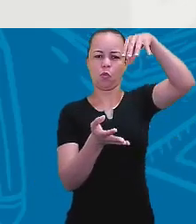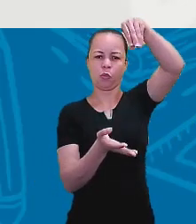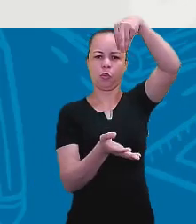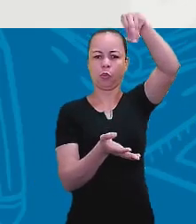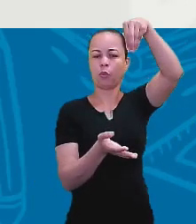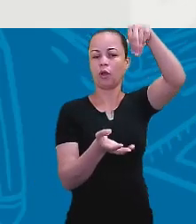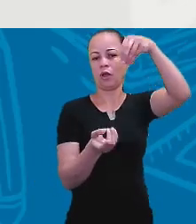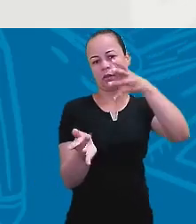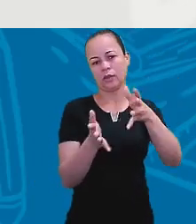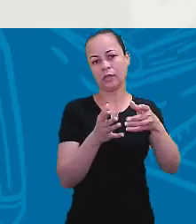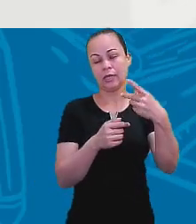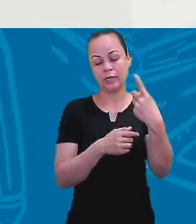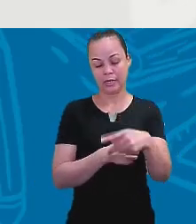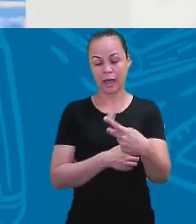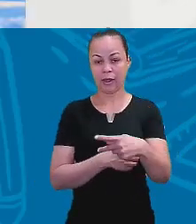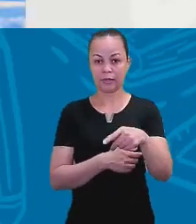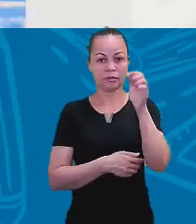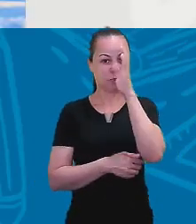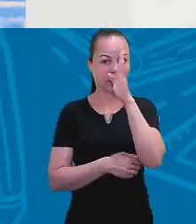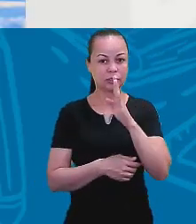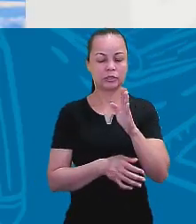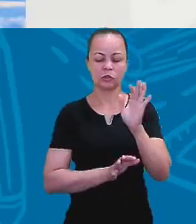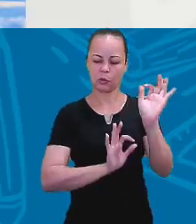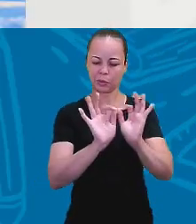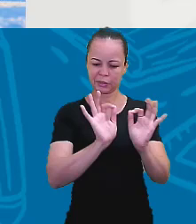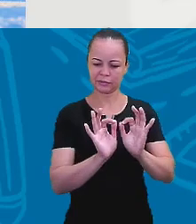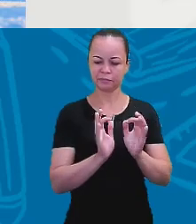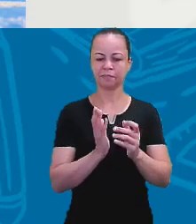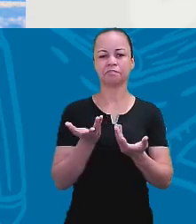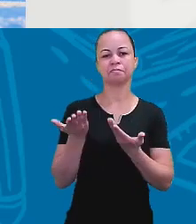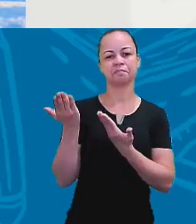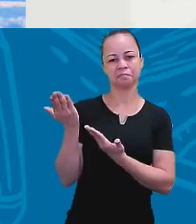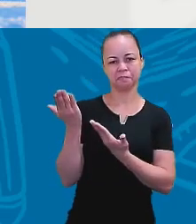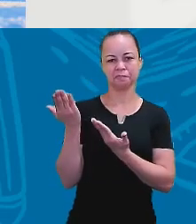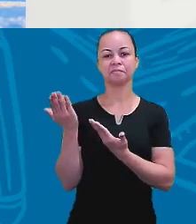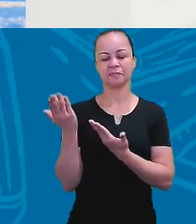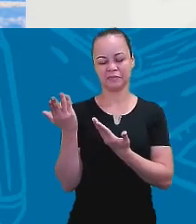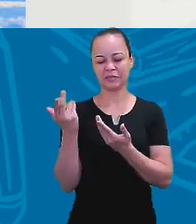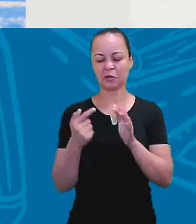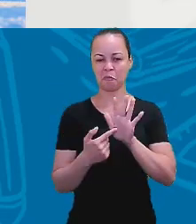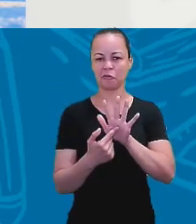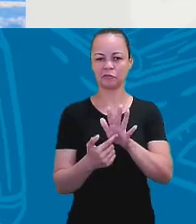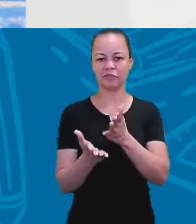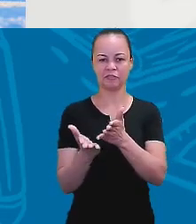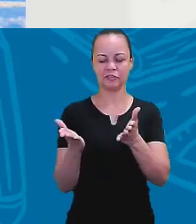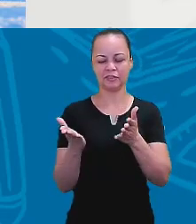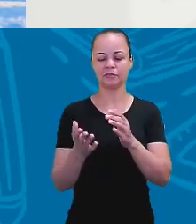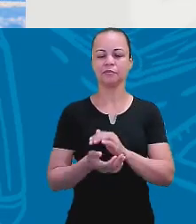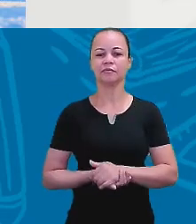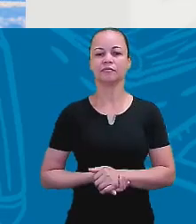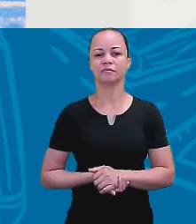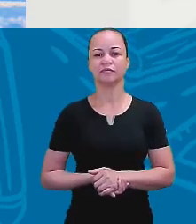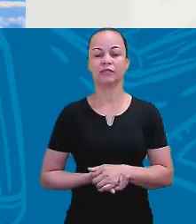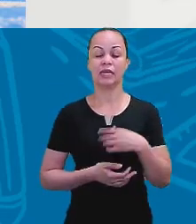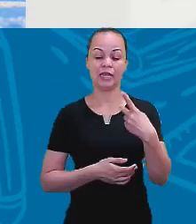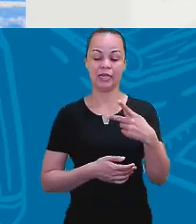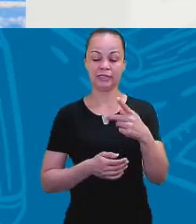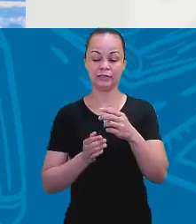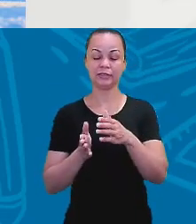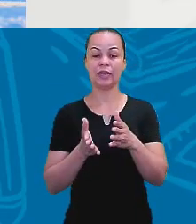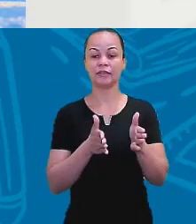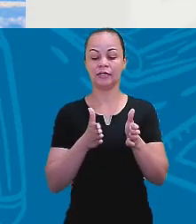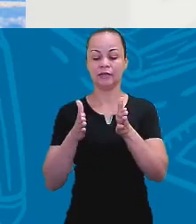se tornou decoração. Olha só os bonecos de neve que eu trouxe para vocês verem. Esse daqui do lado,